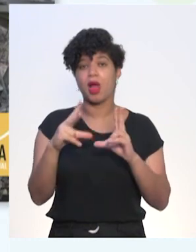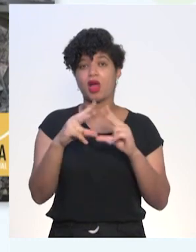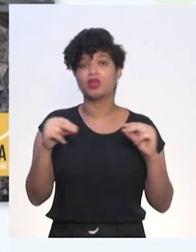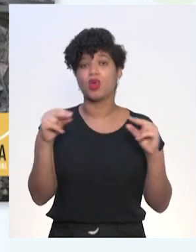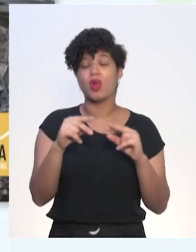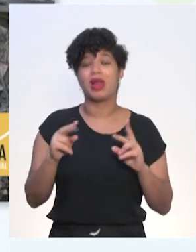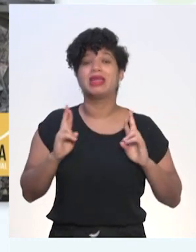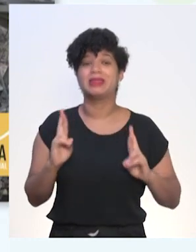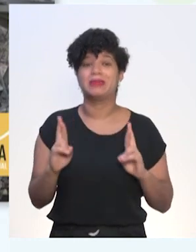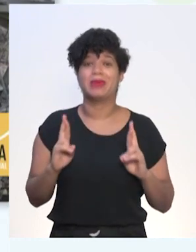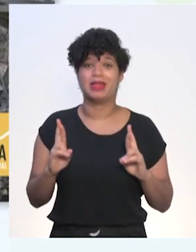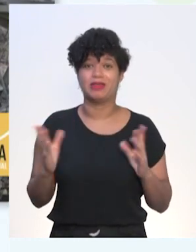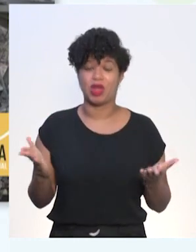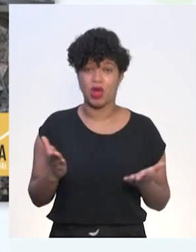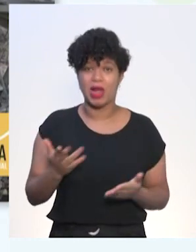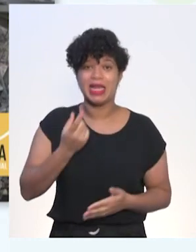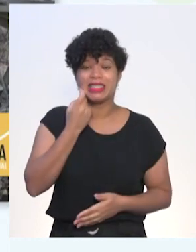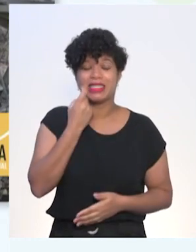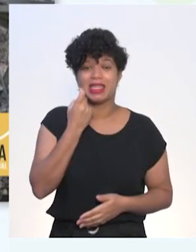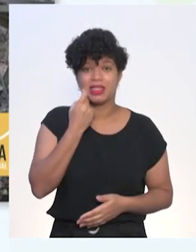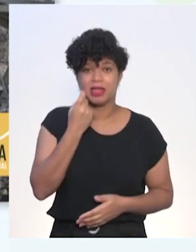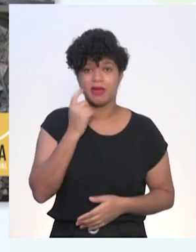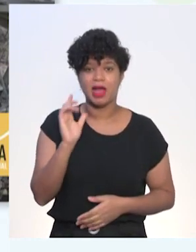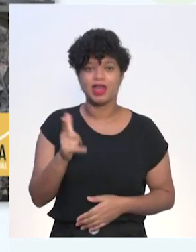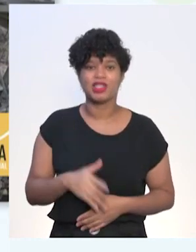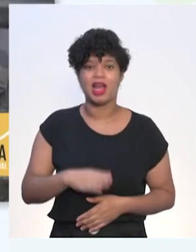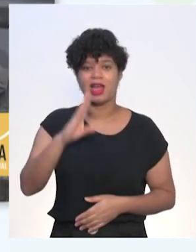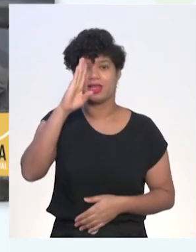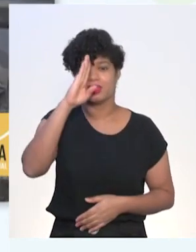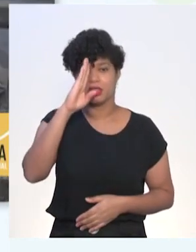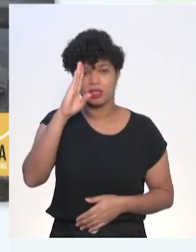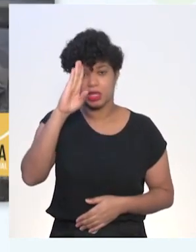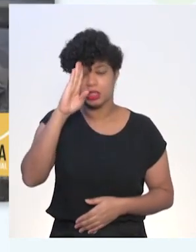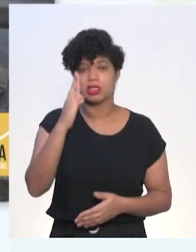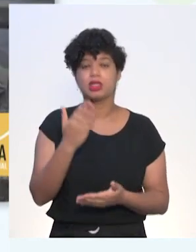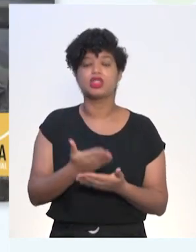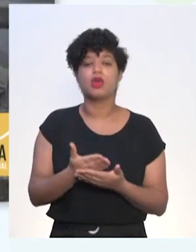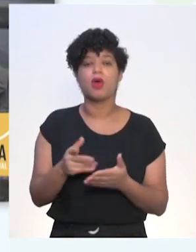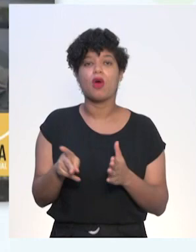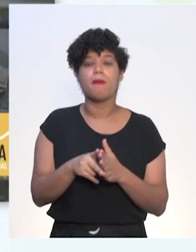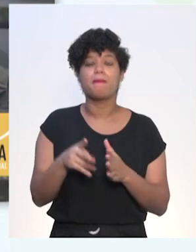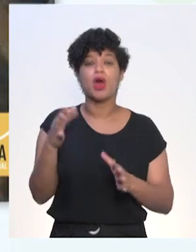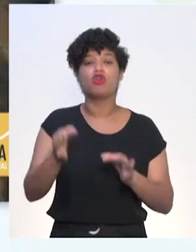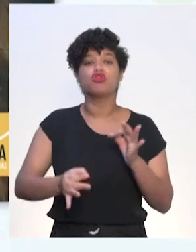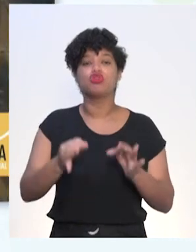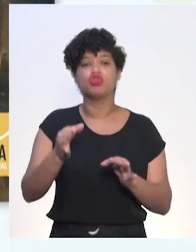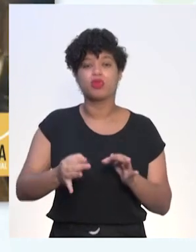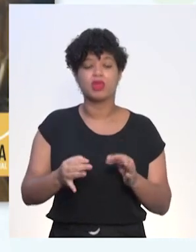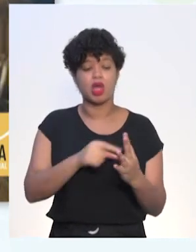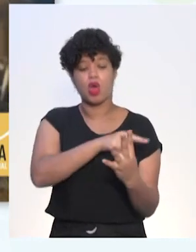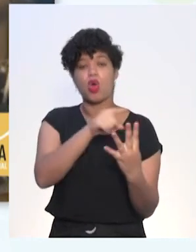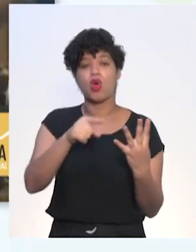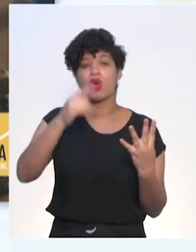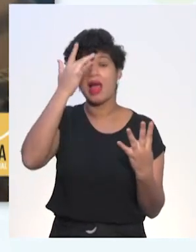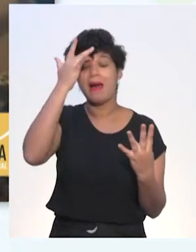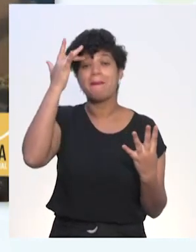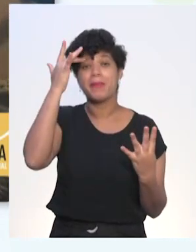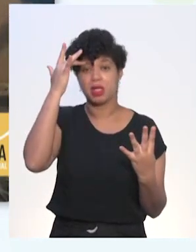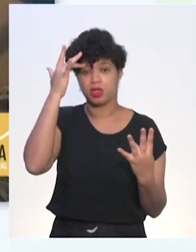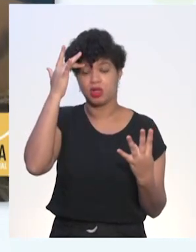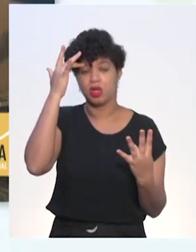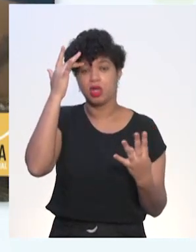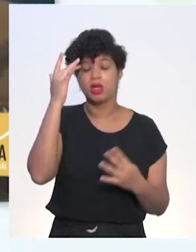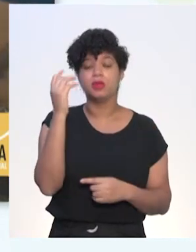de ter já nessa sexta-feira o Benedito a sentença julgamento de quatro indivíduos acusados